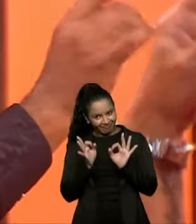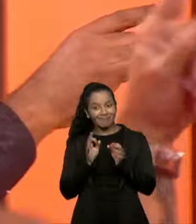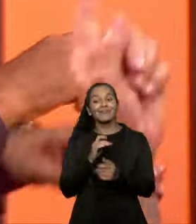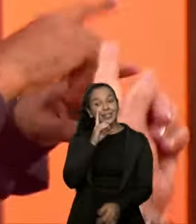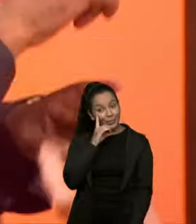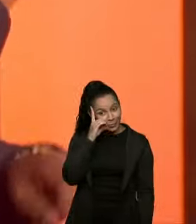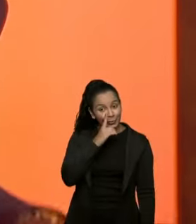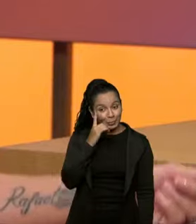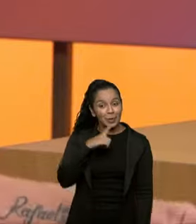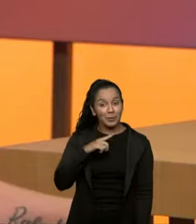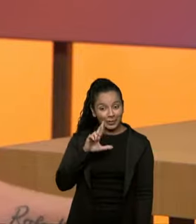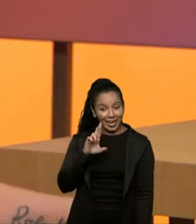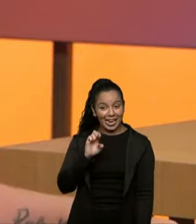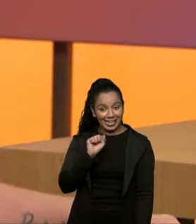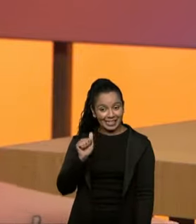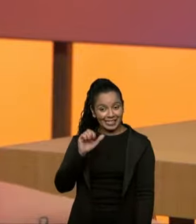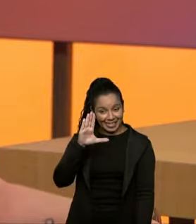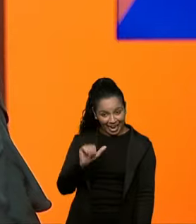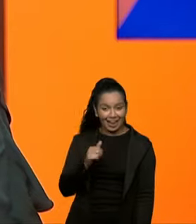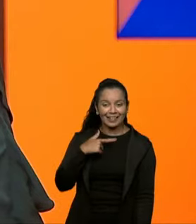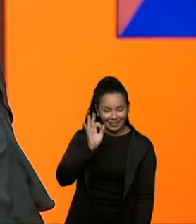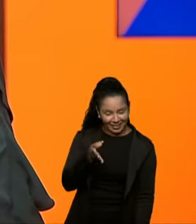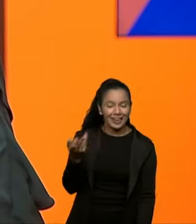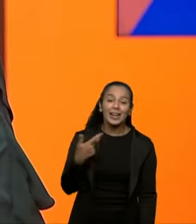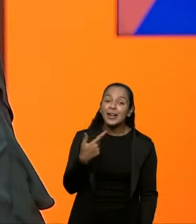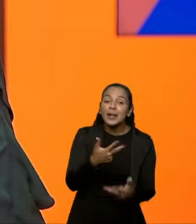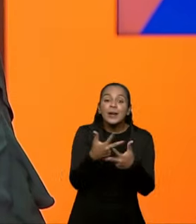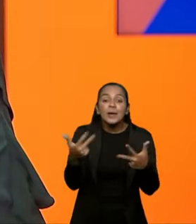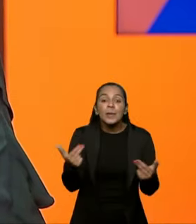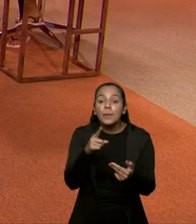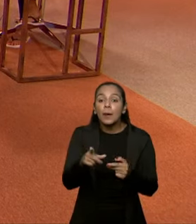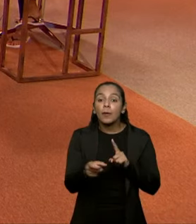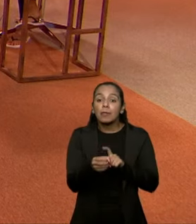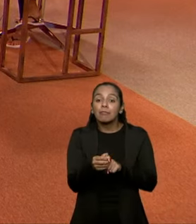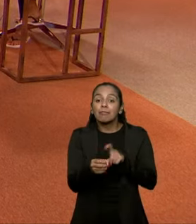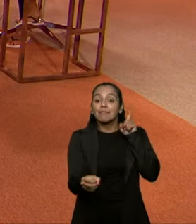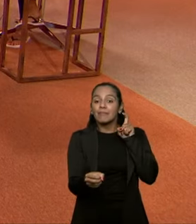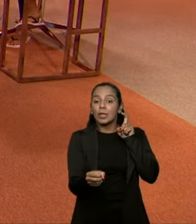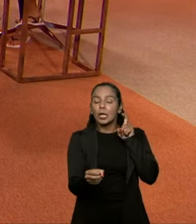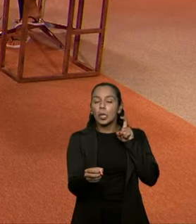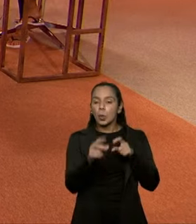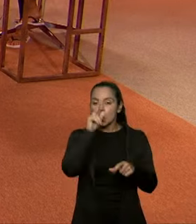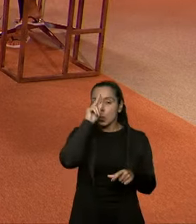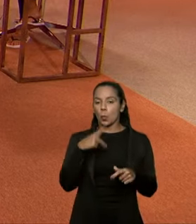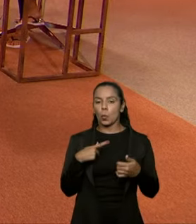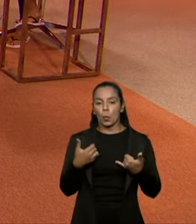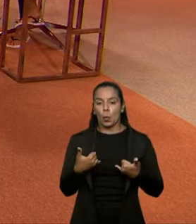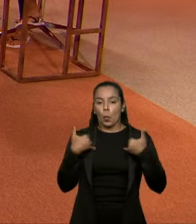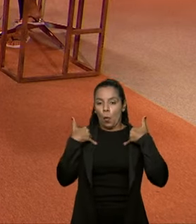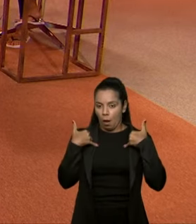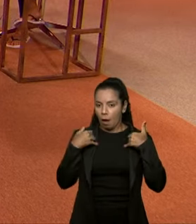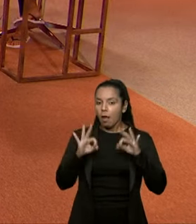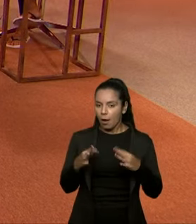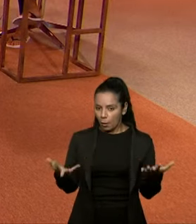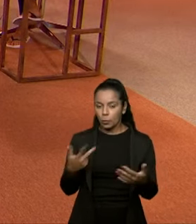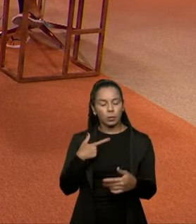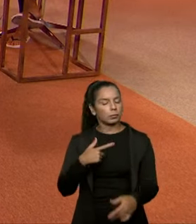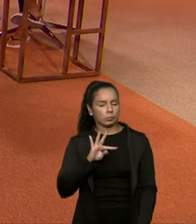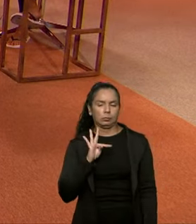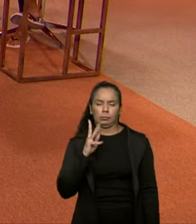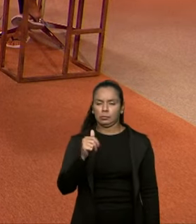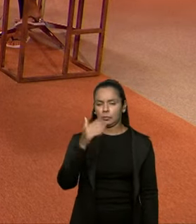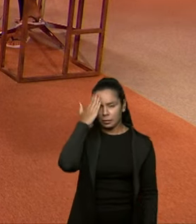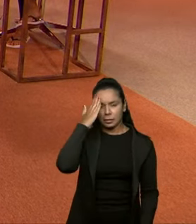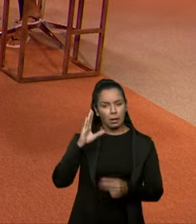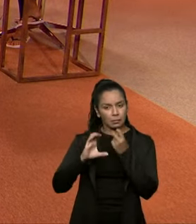ainda tem ressaca. A gente cura com a ressaca. Também, se você tem uma coisa de você se desprender do ego. É. Porque eu acho que a gente, né, todo mundo sabe que o